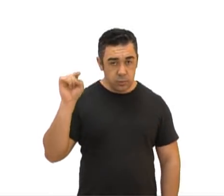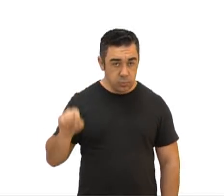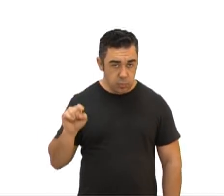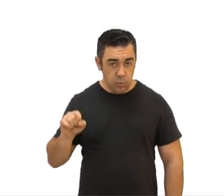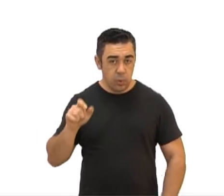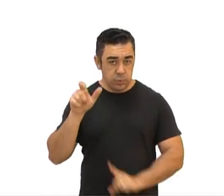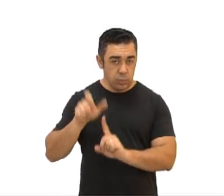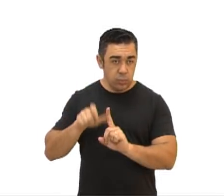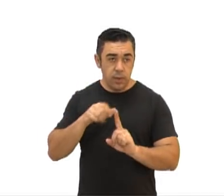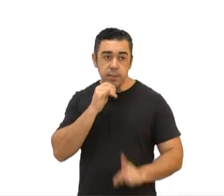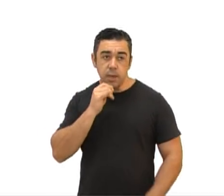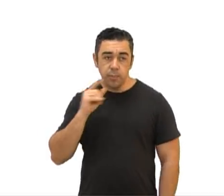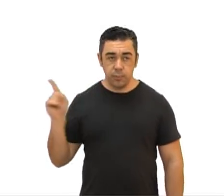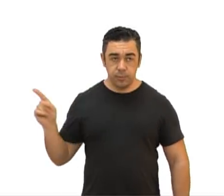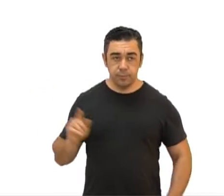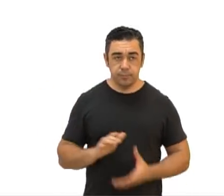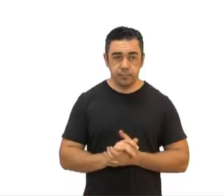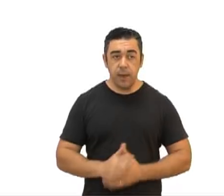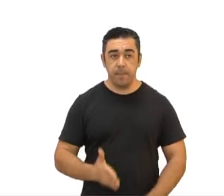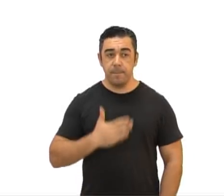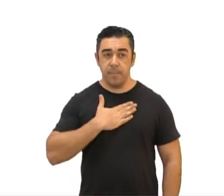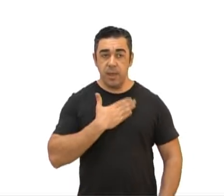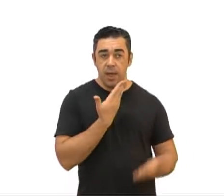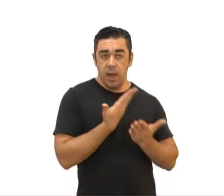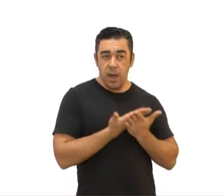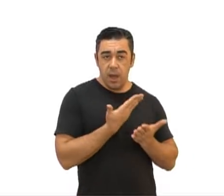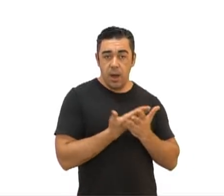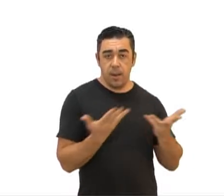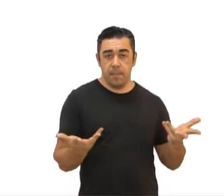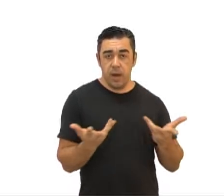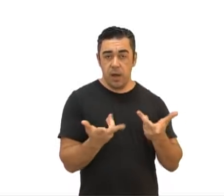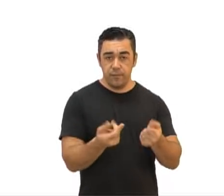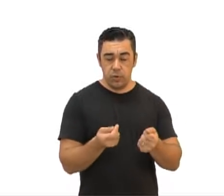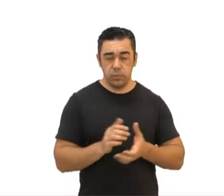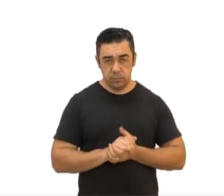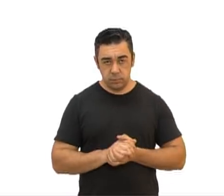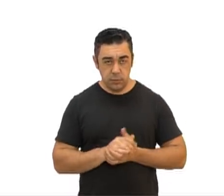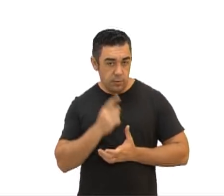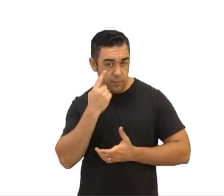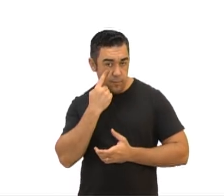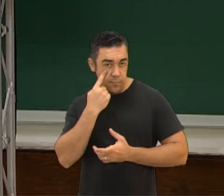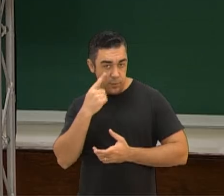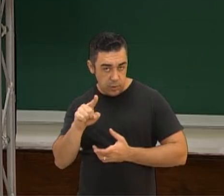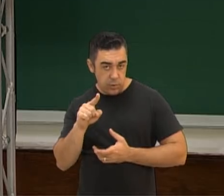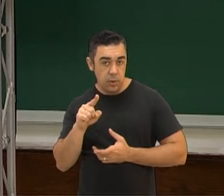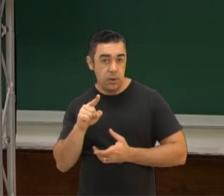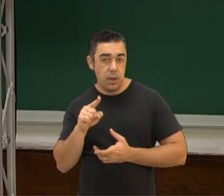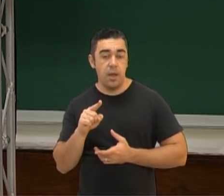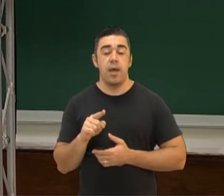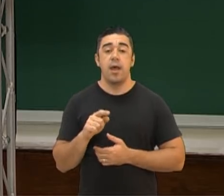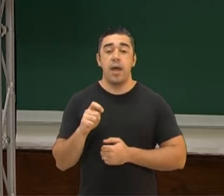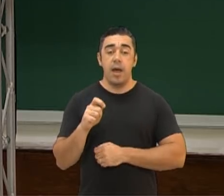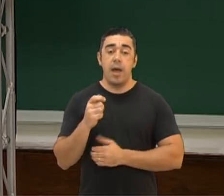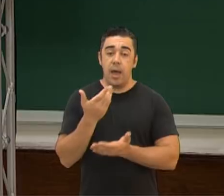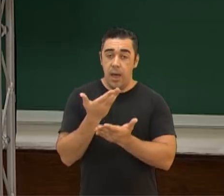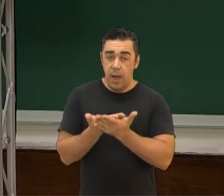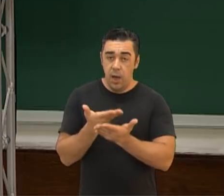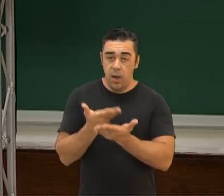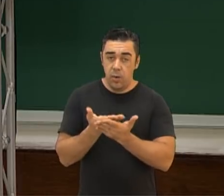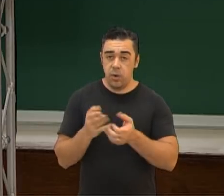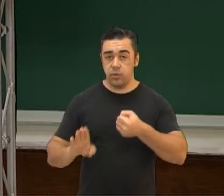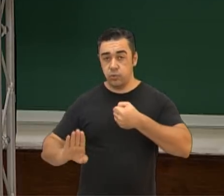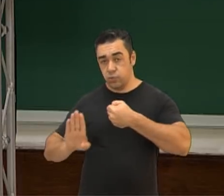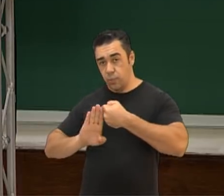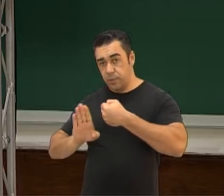Olha ali os exemplos. Minhas aulas estão maravilhosas. Então, vejam que a palavra aulas é um substantivo porque eu